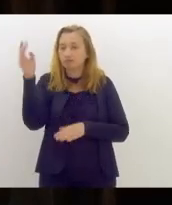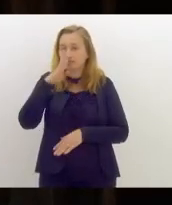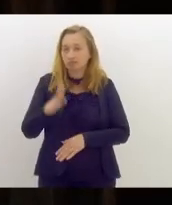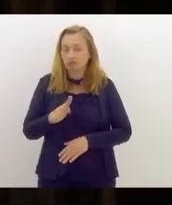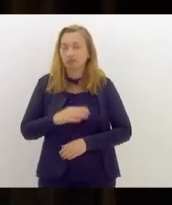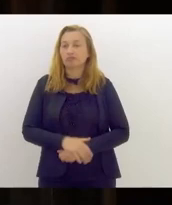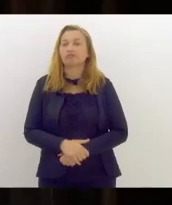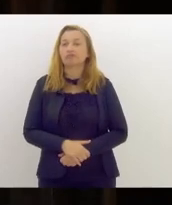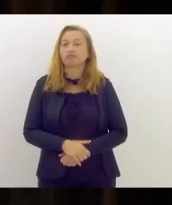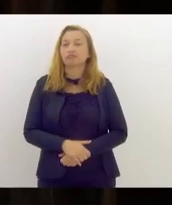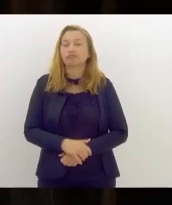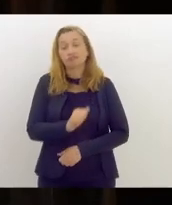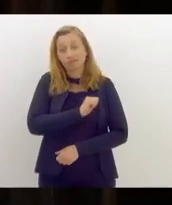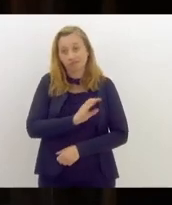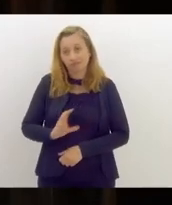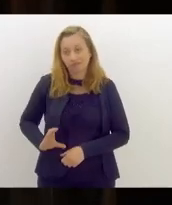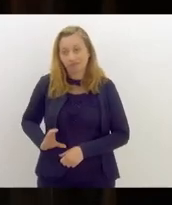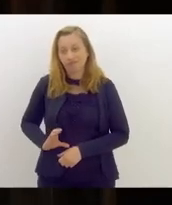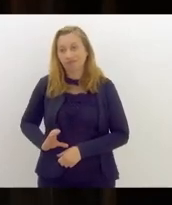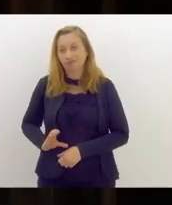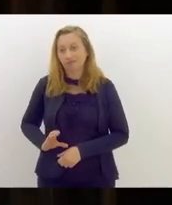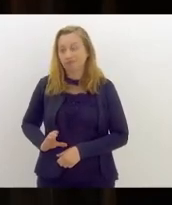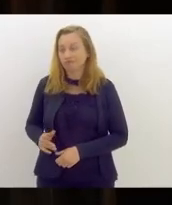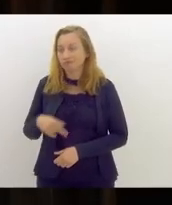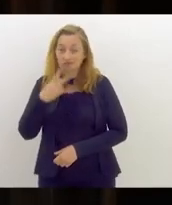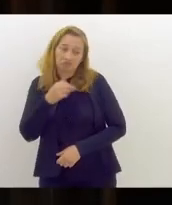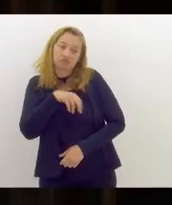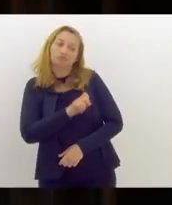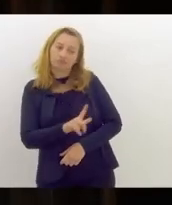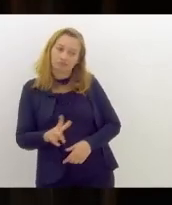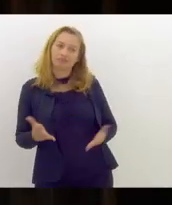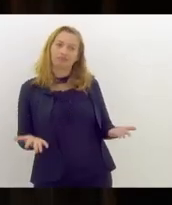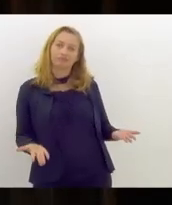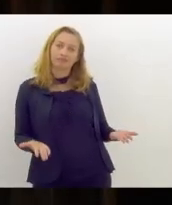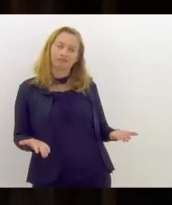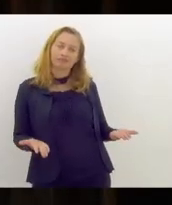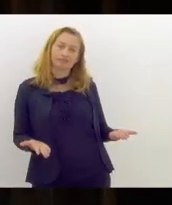e o André disse assim poxa maior